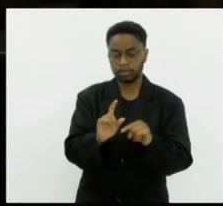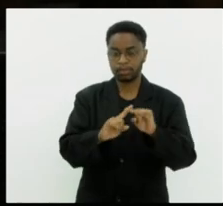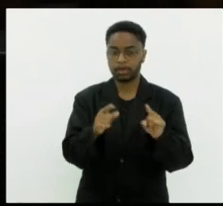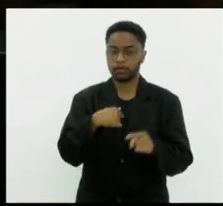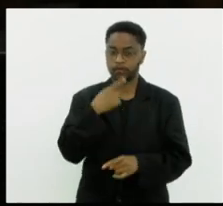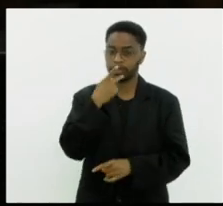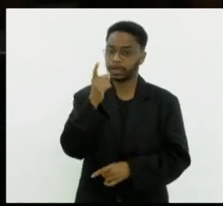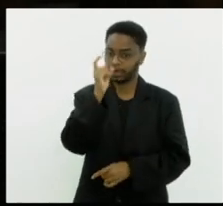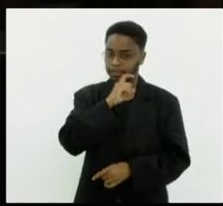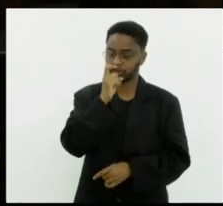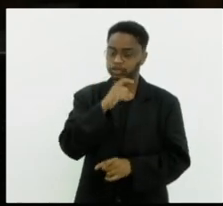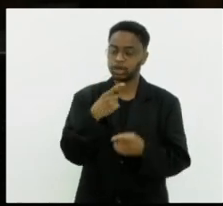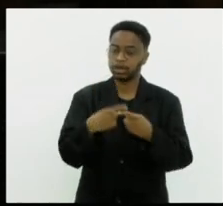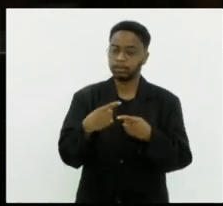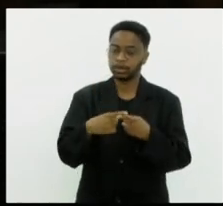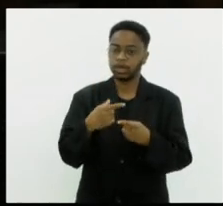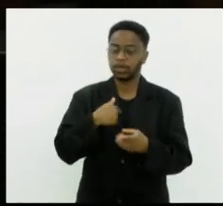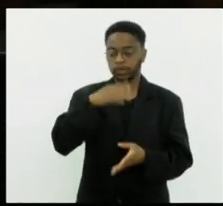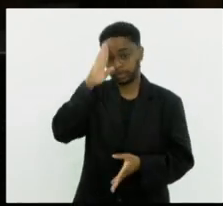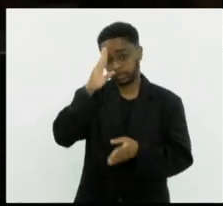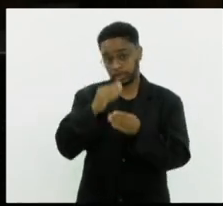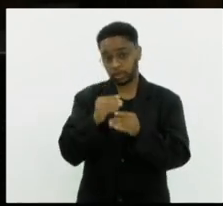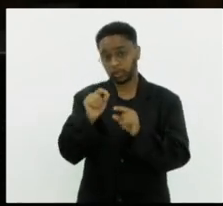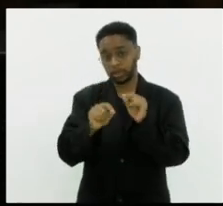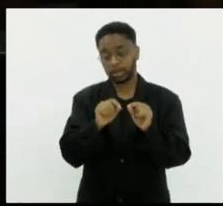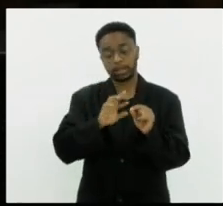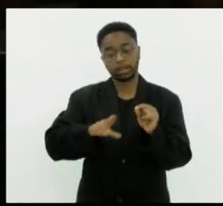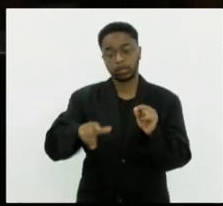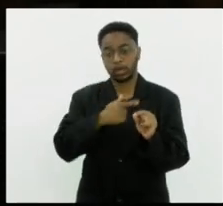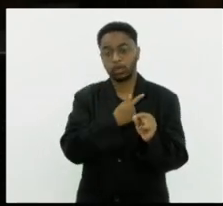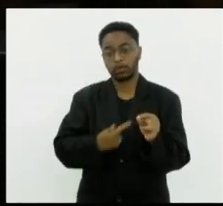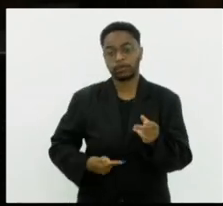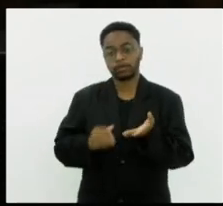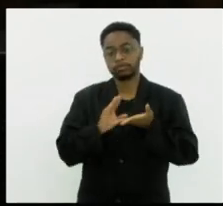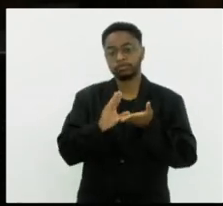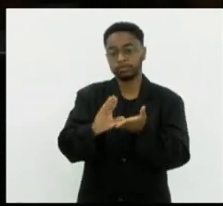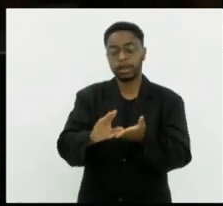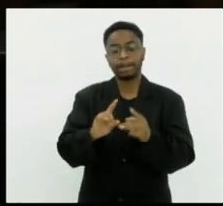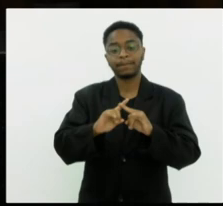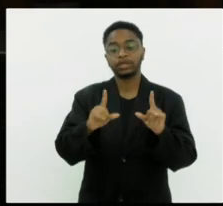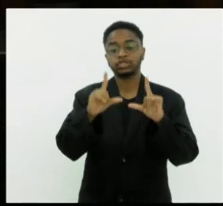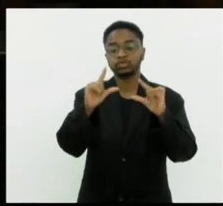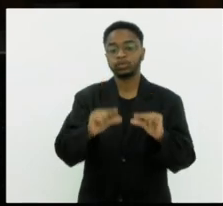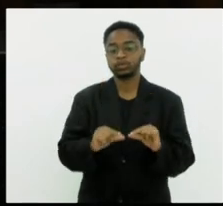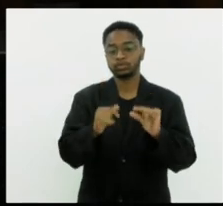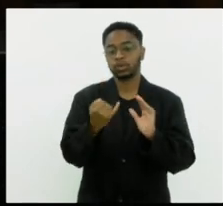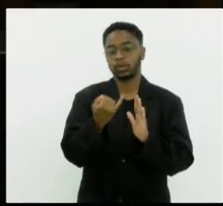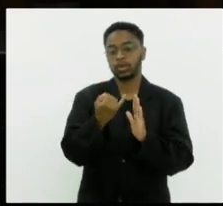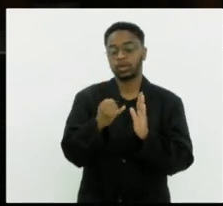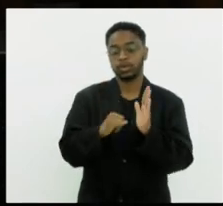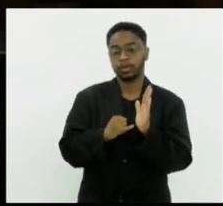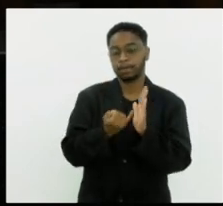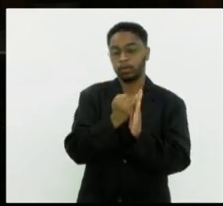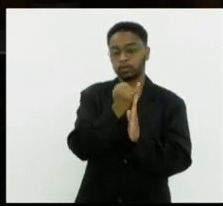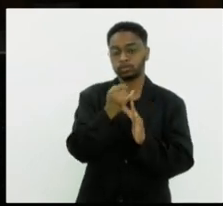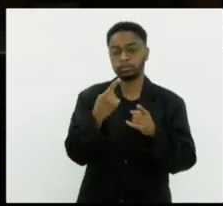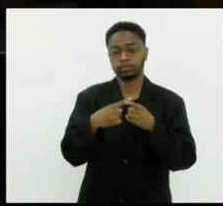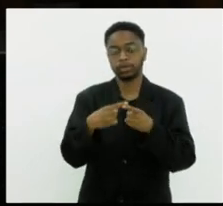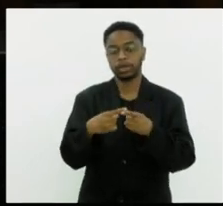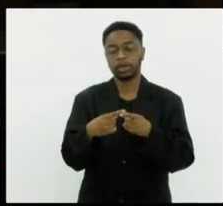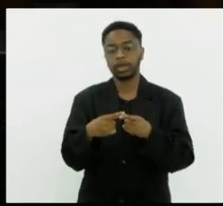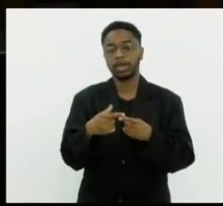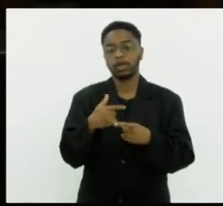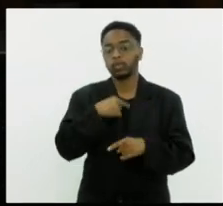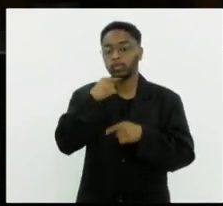eu não entendo como benefício fiscal, eu entendo como diminuição da carga tributária, que eu não tenho dúvida nenhuma que é o